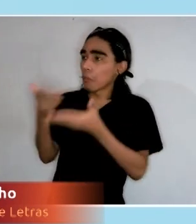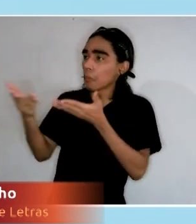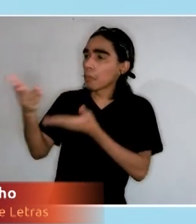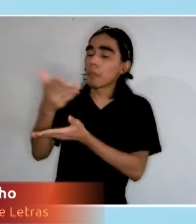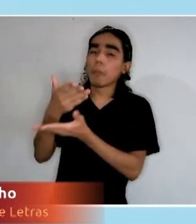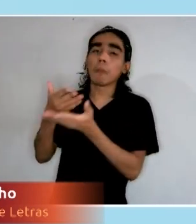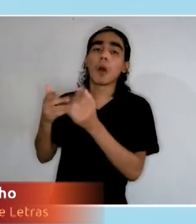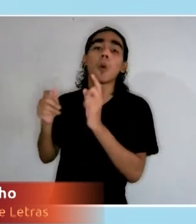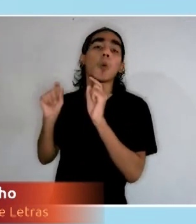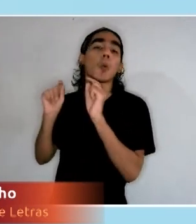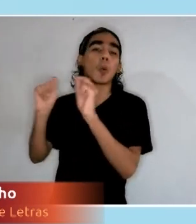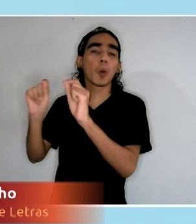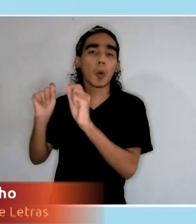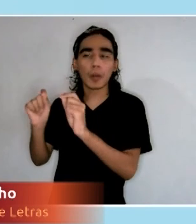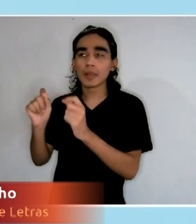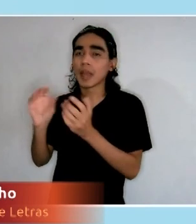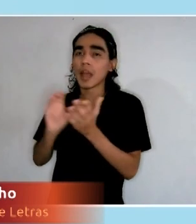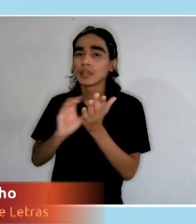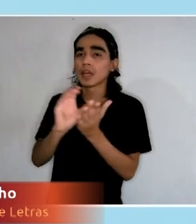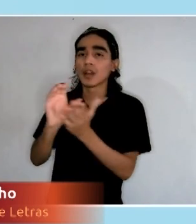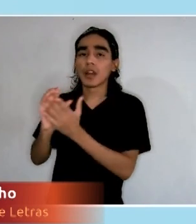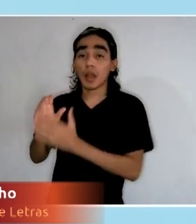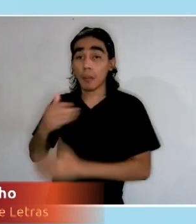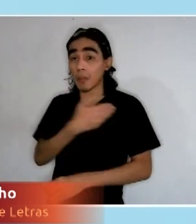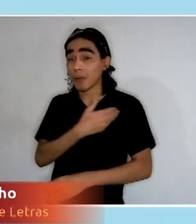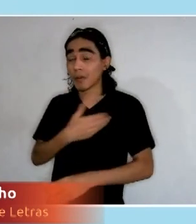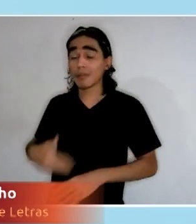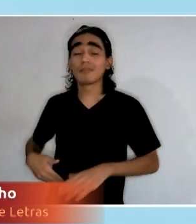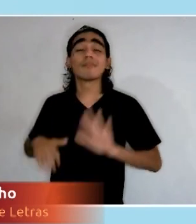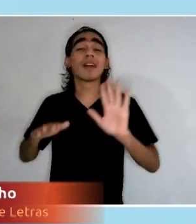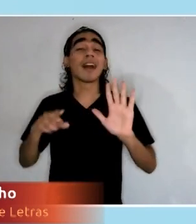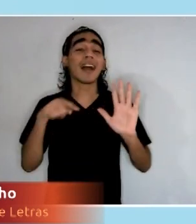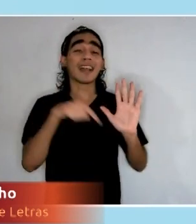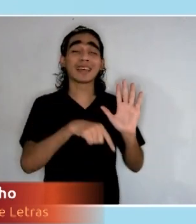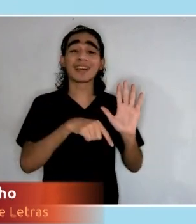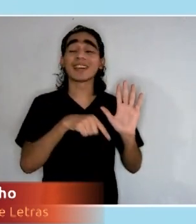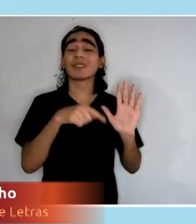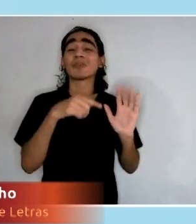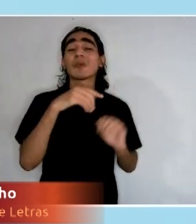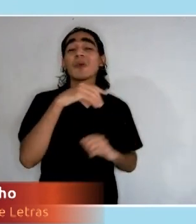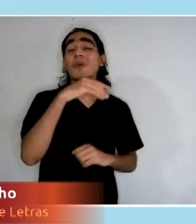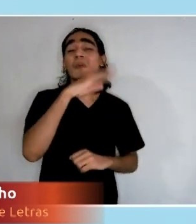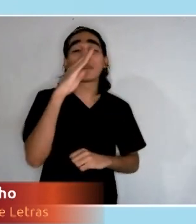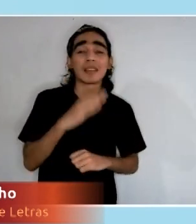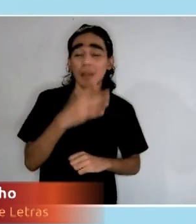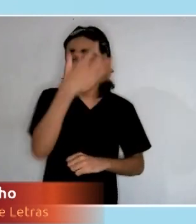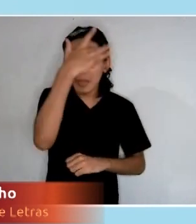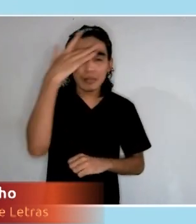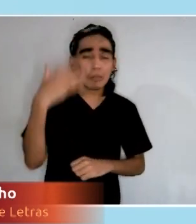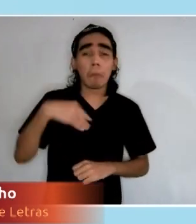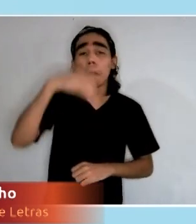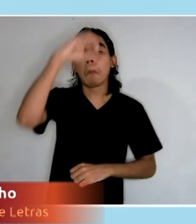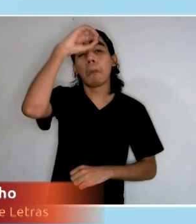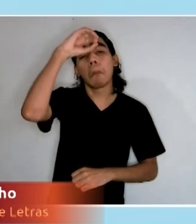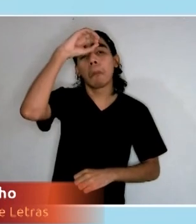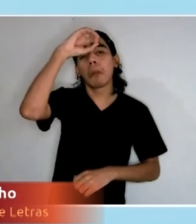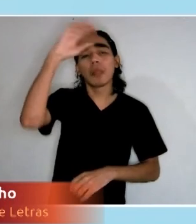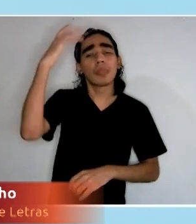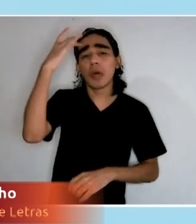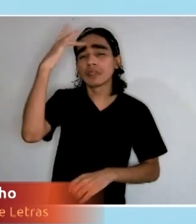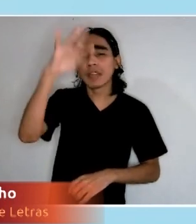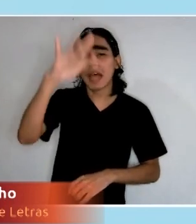onde que vai. Aqui no Brasil, ninguém nem sabe como funciona o orçamento público. Então, a gente discute